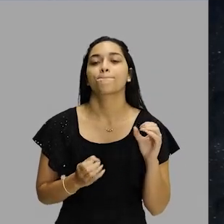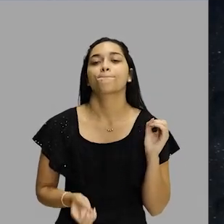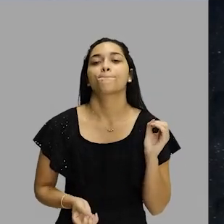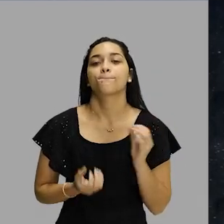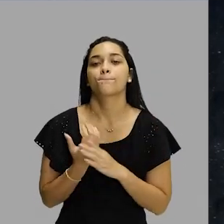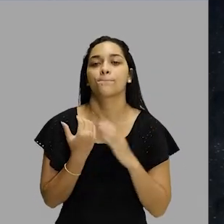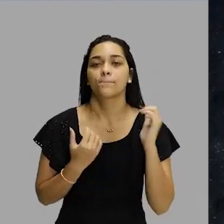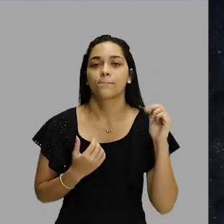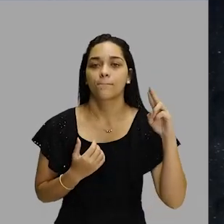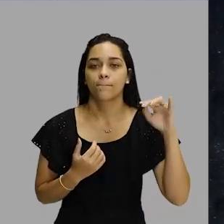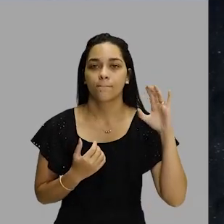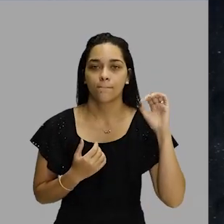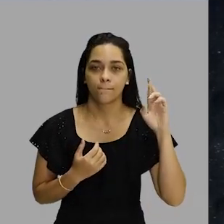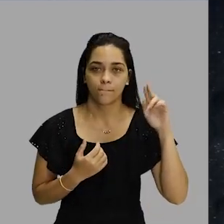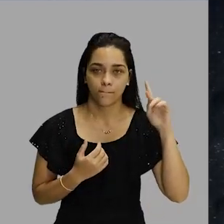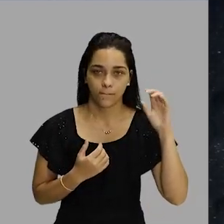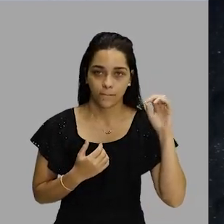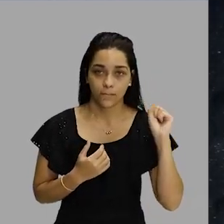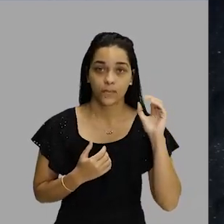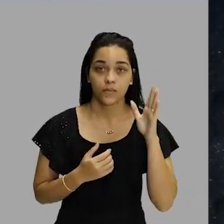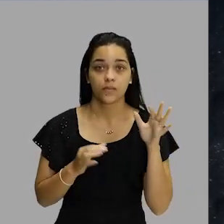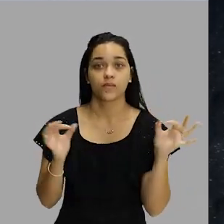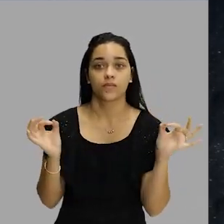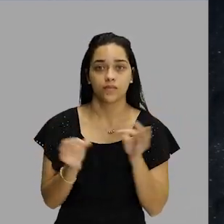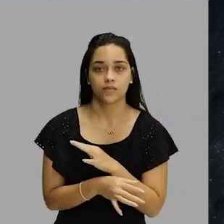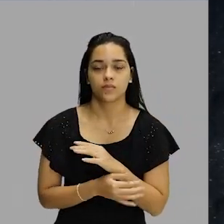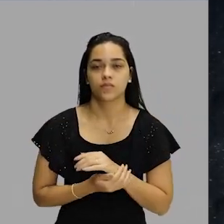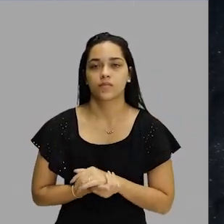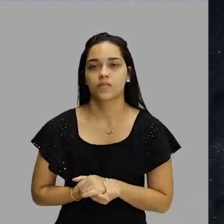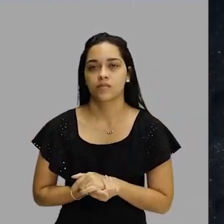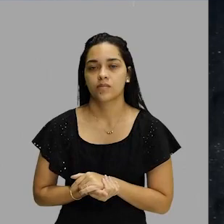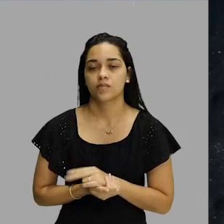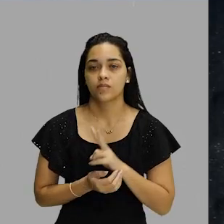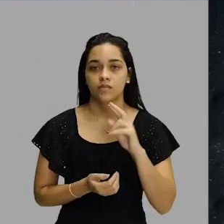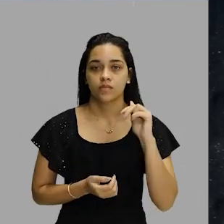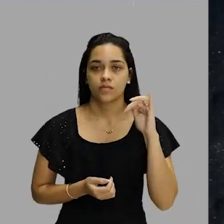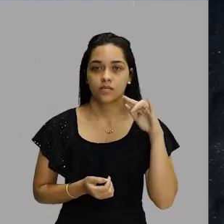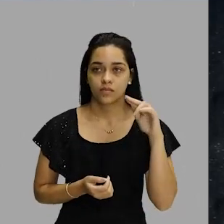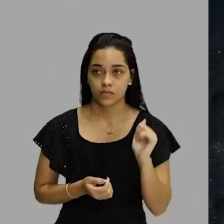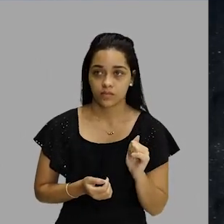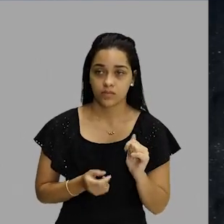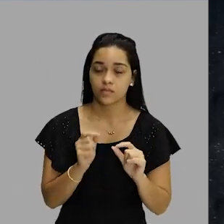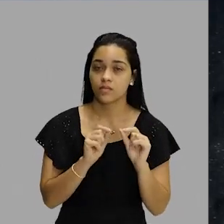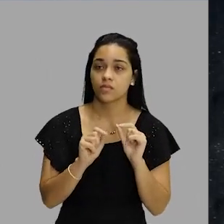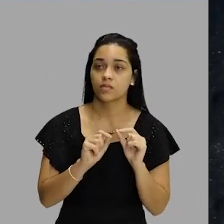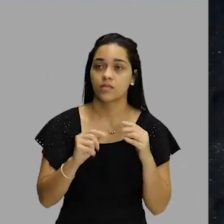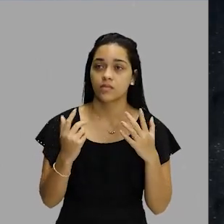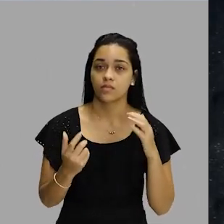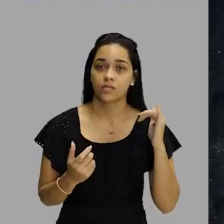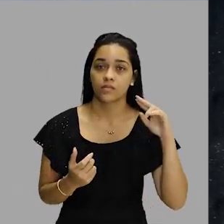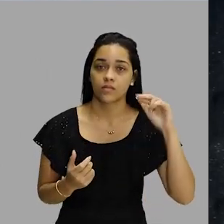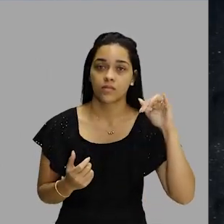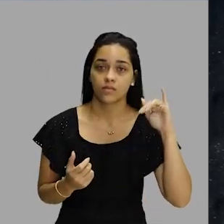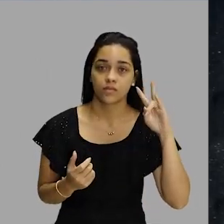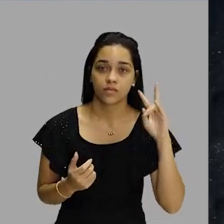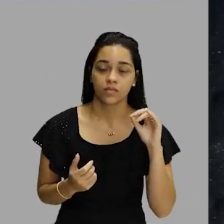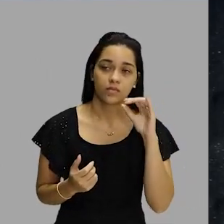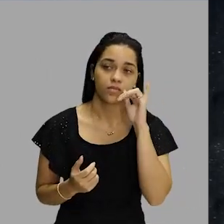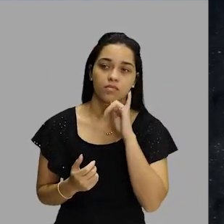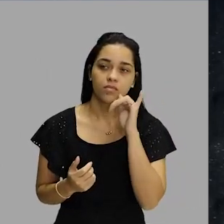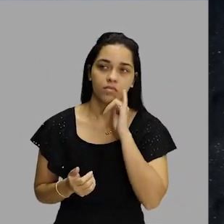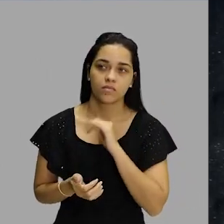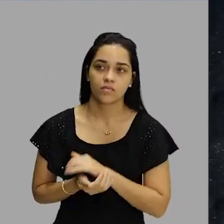por anticorpos já prontos. A vacina é um agente etiológico inativo. Por